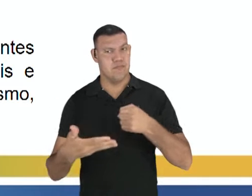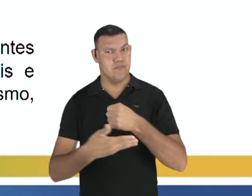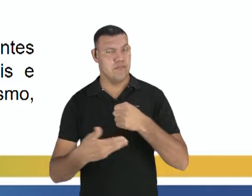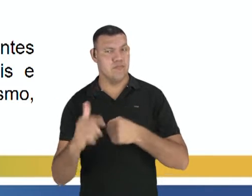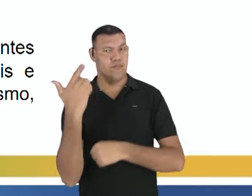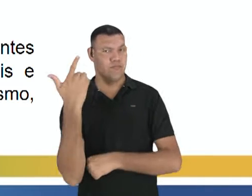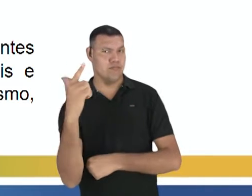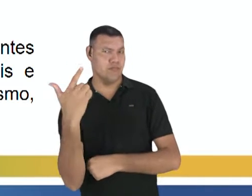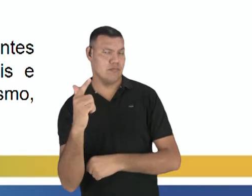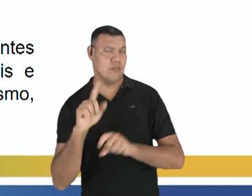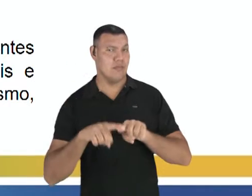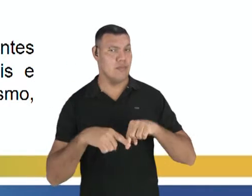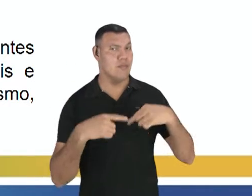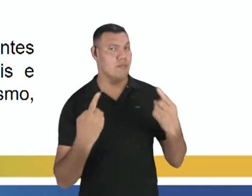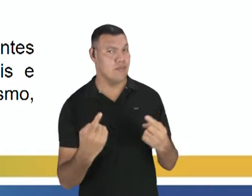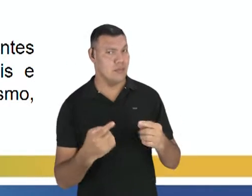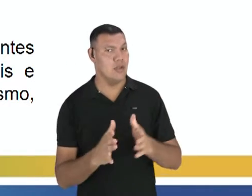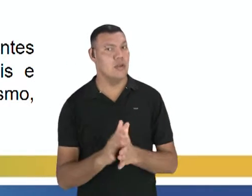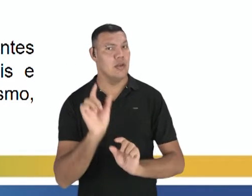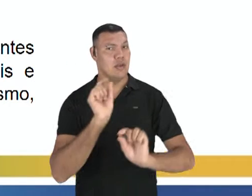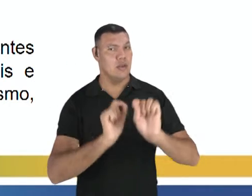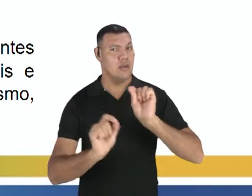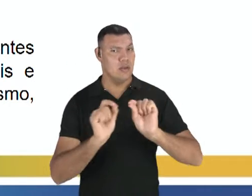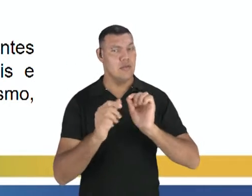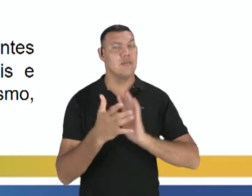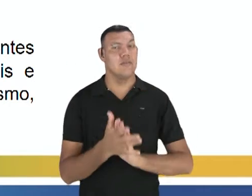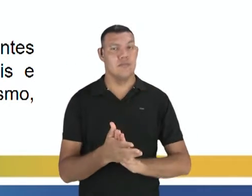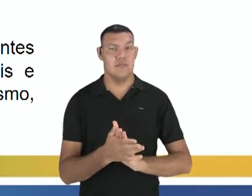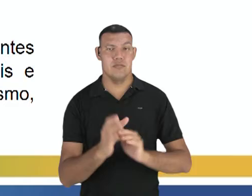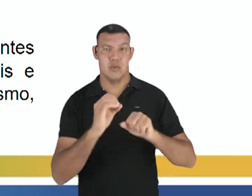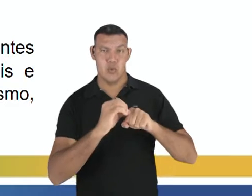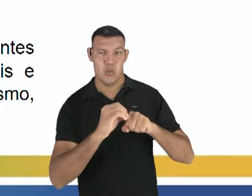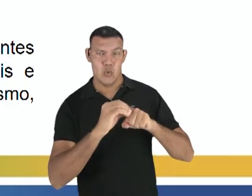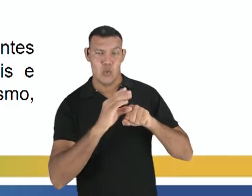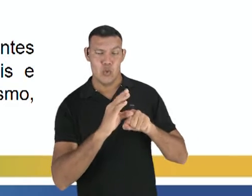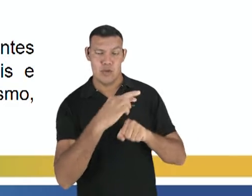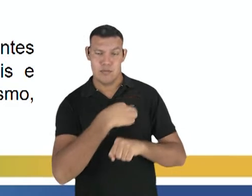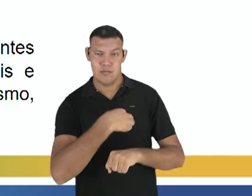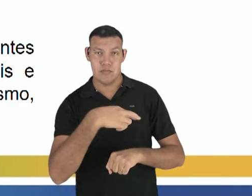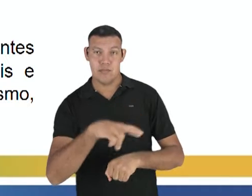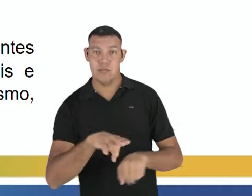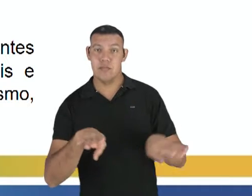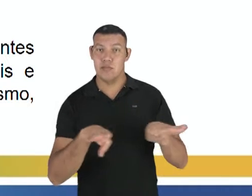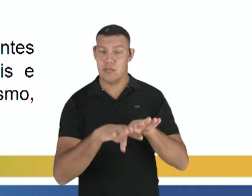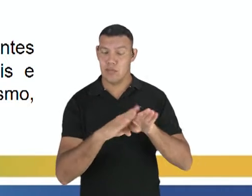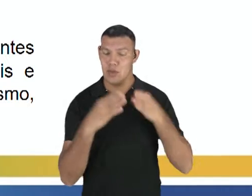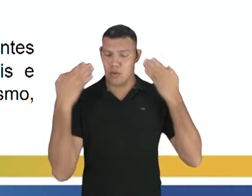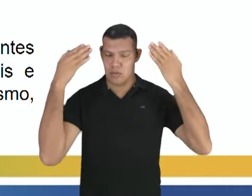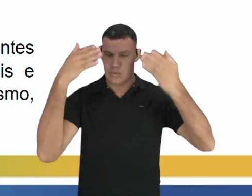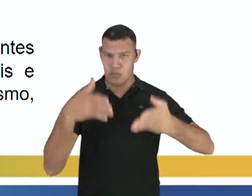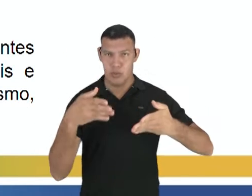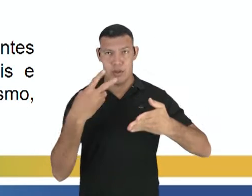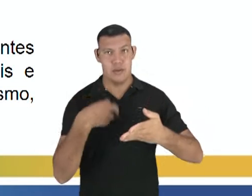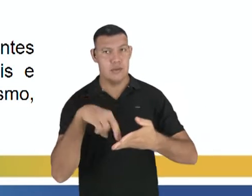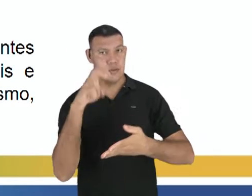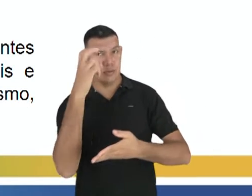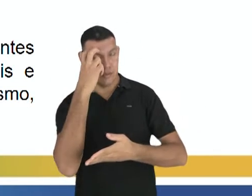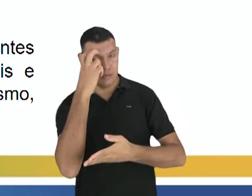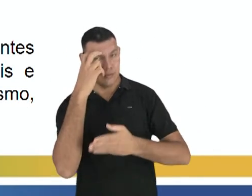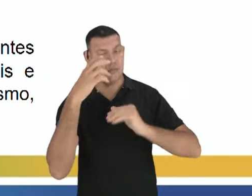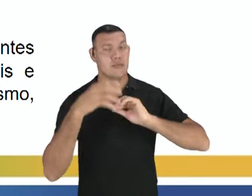científica. Porém, vale ressaltar que o conhecimento religioso, ele também é voltado para a cultura, ele